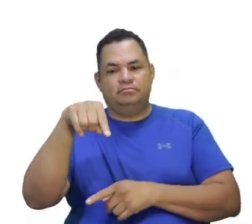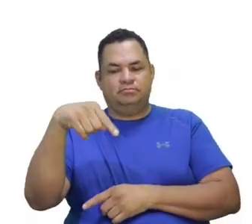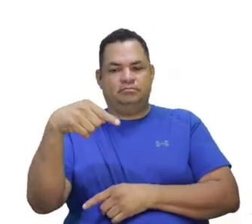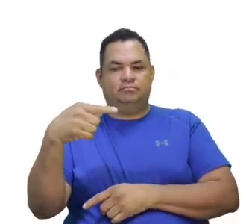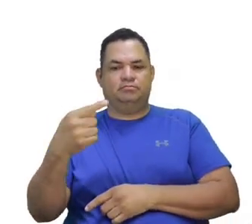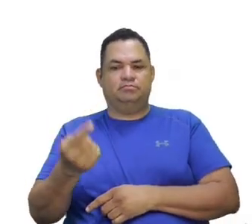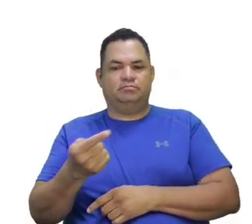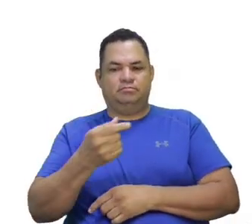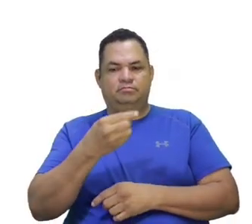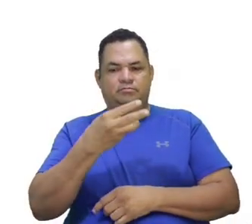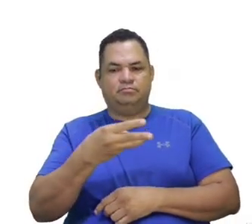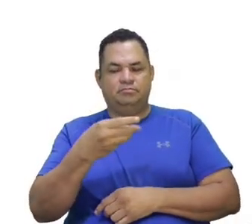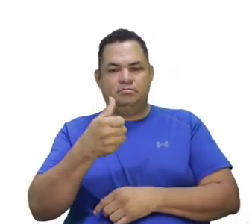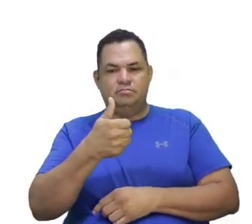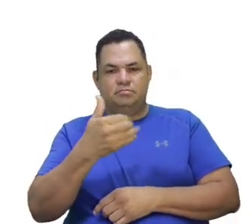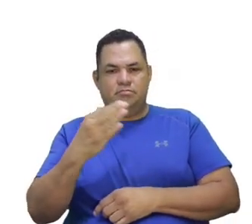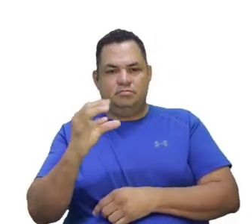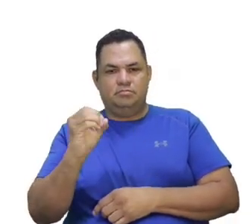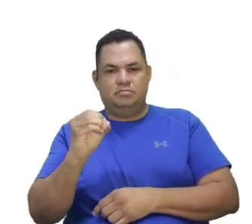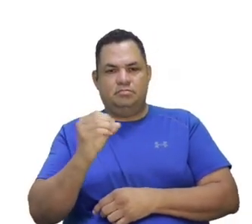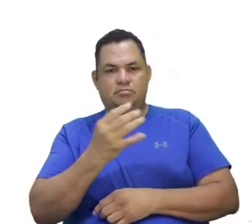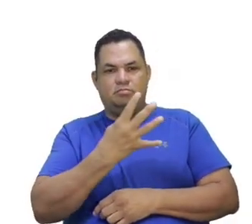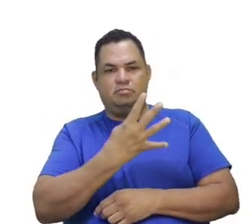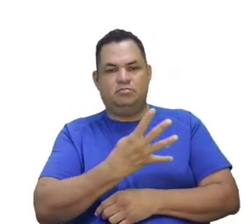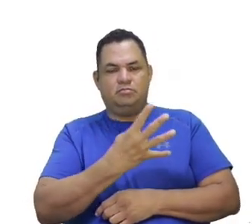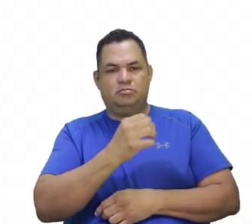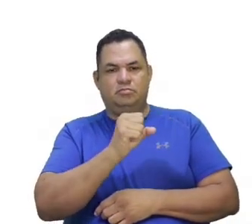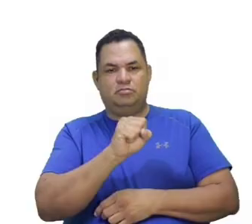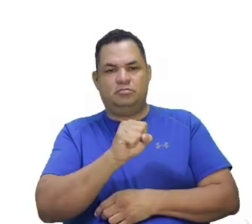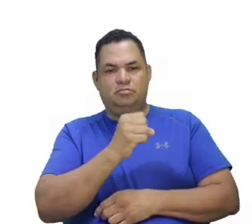o 3d10. Então, fica